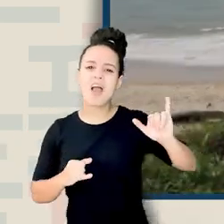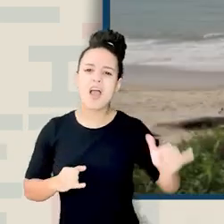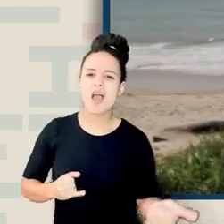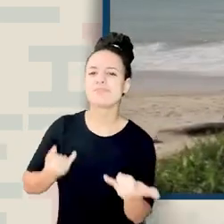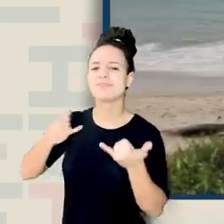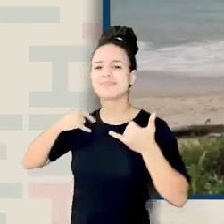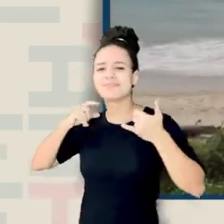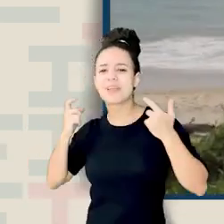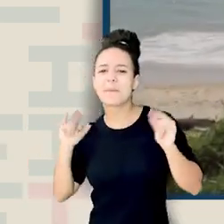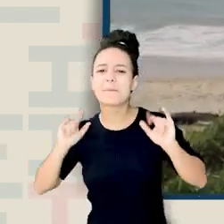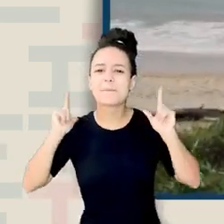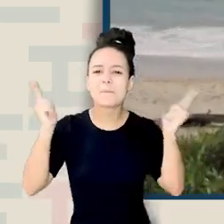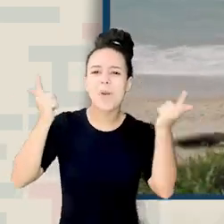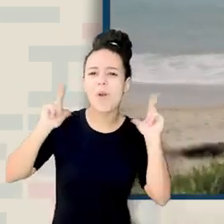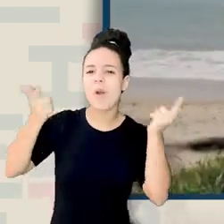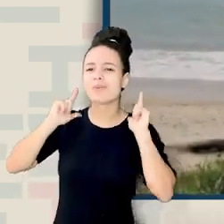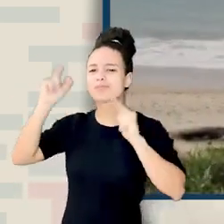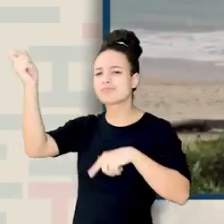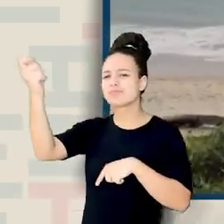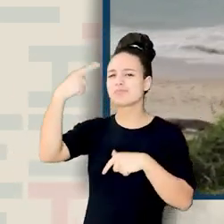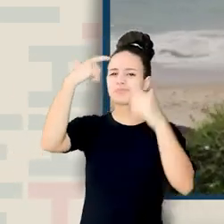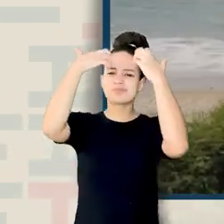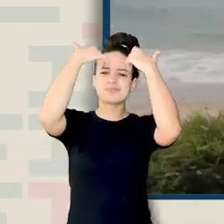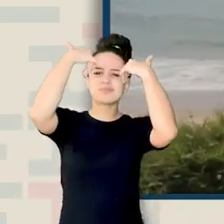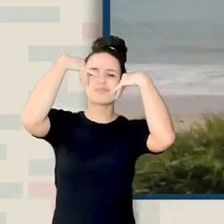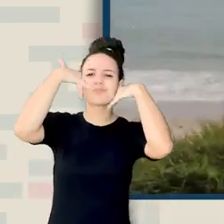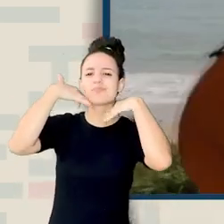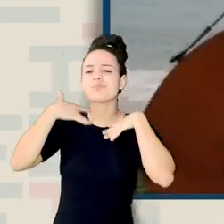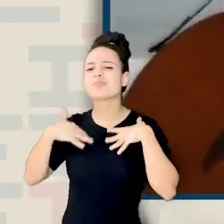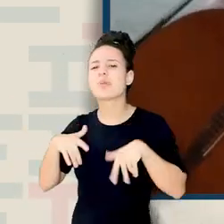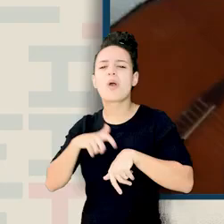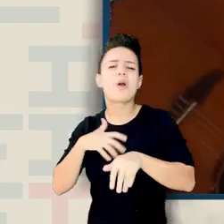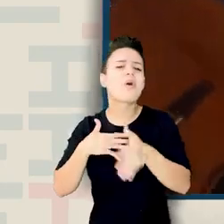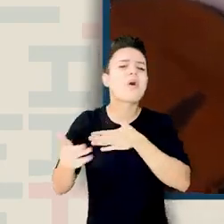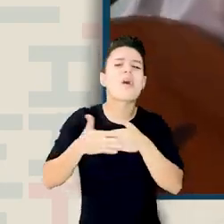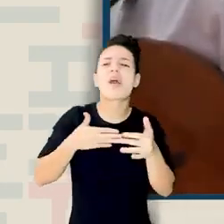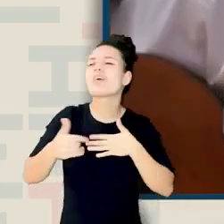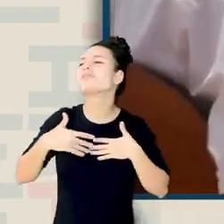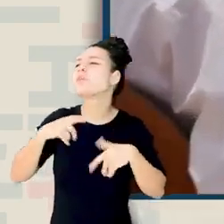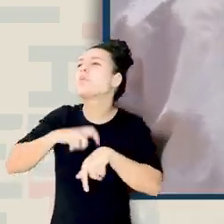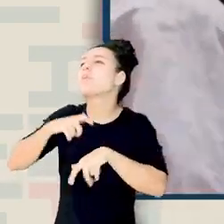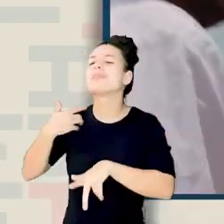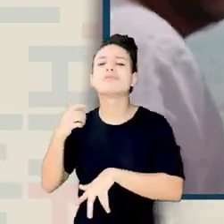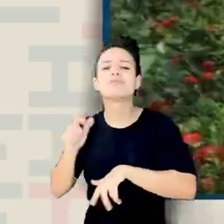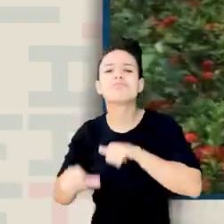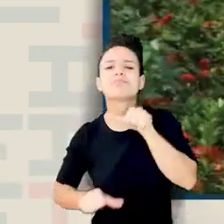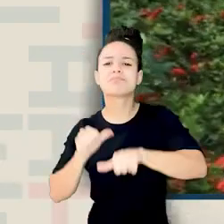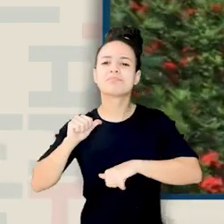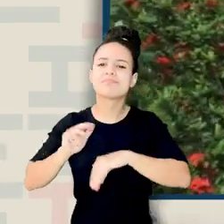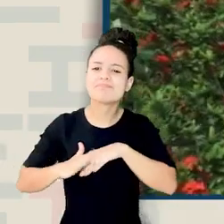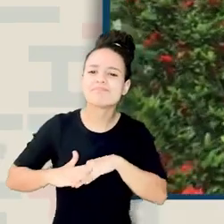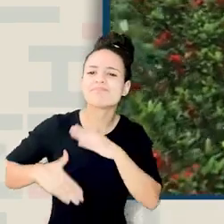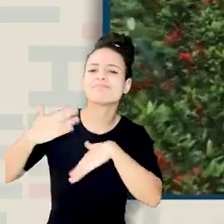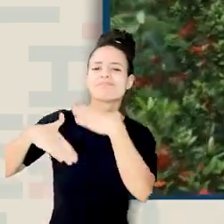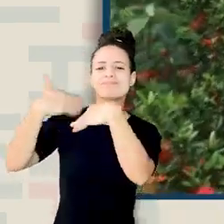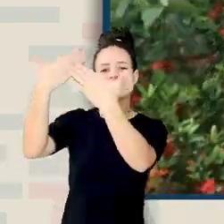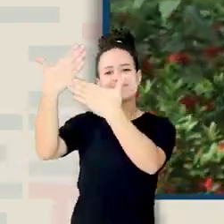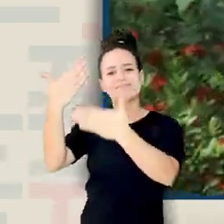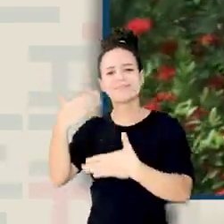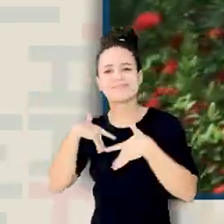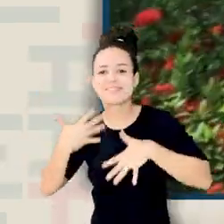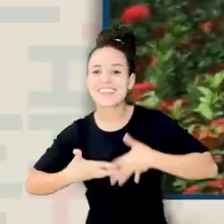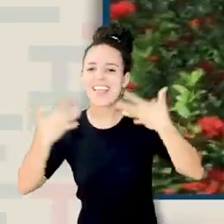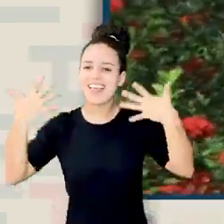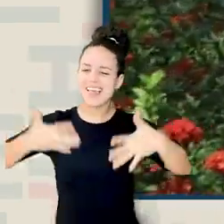aflora a qualquer hora da evolução, na alegria de